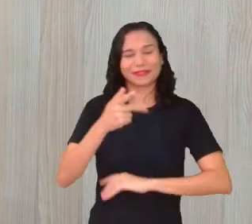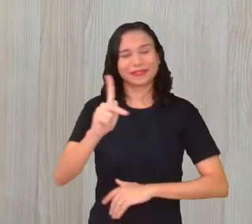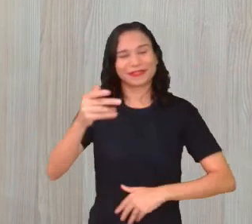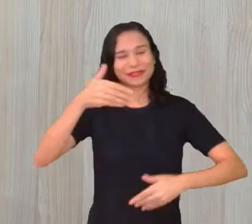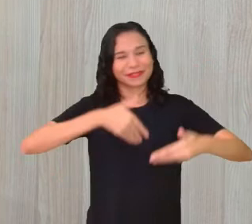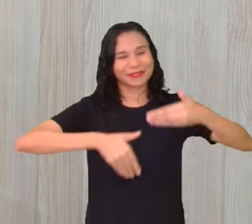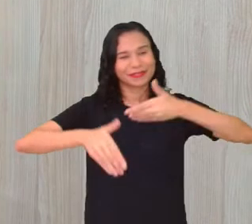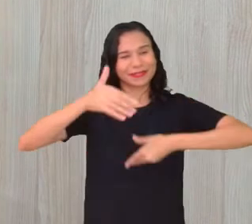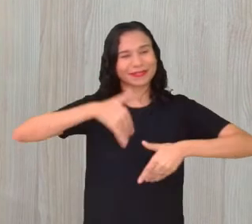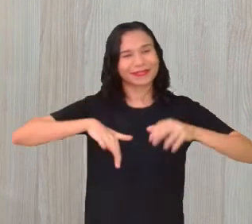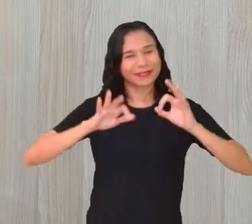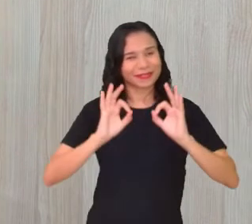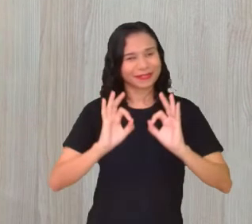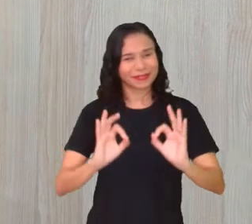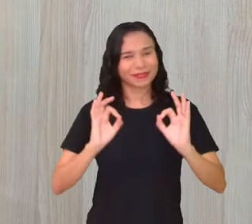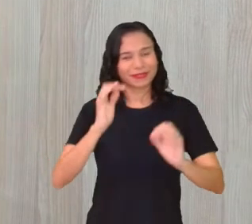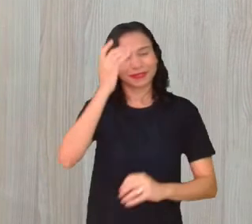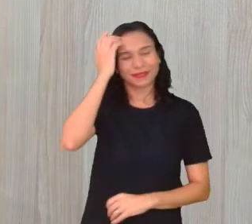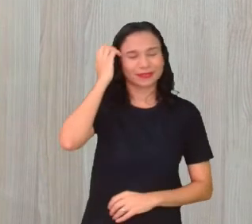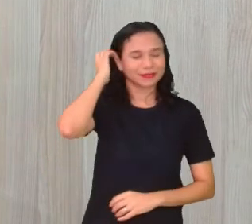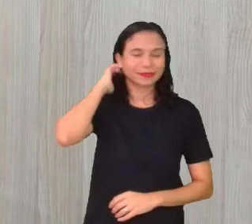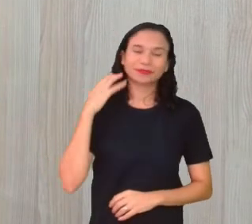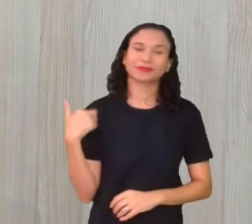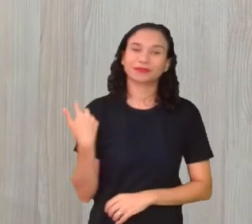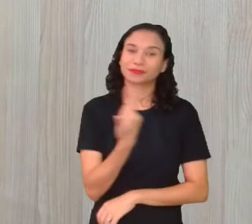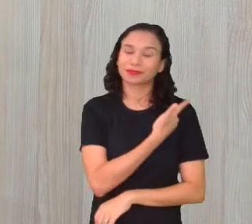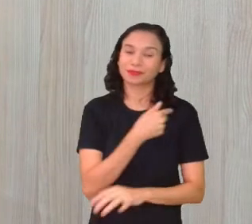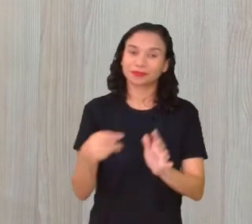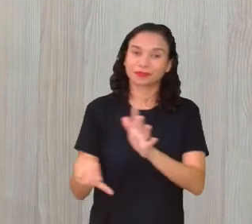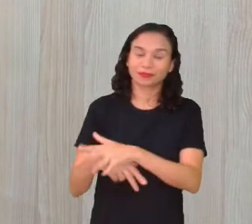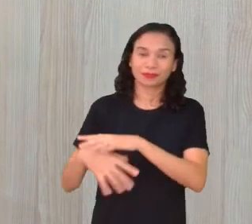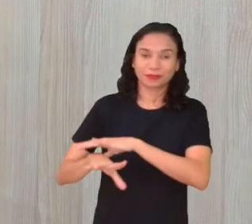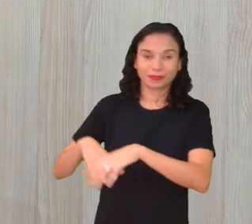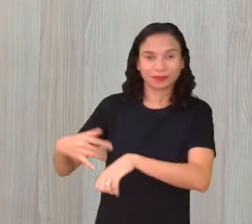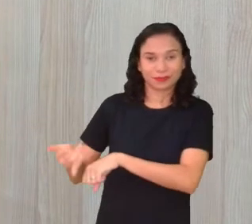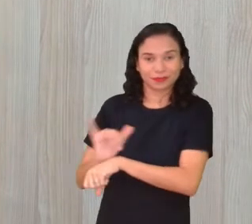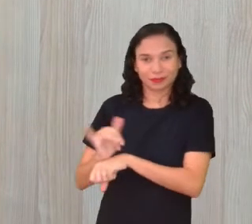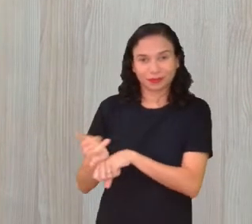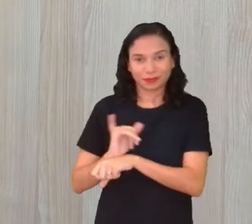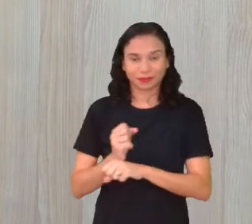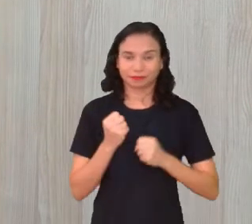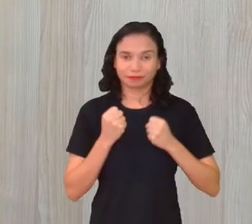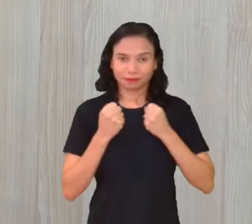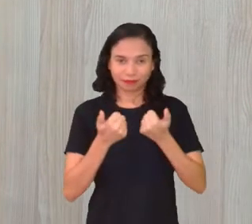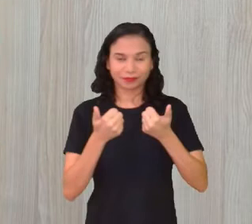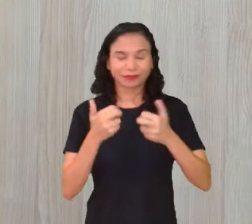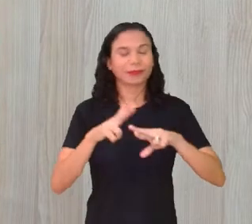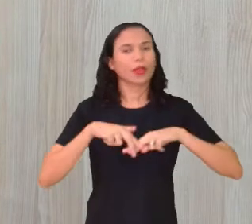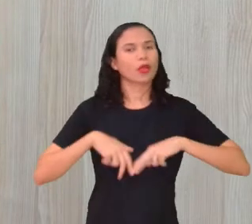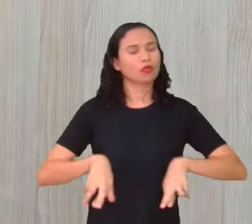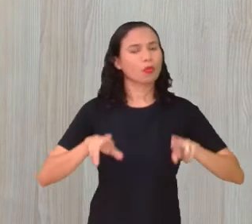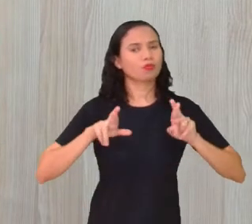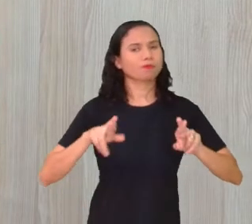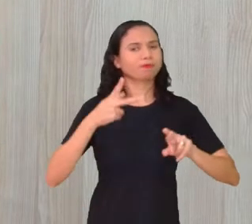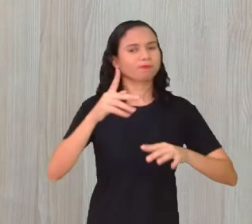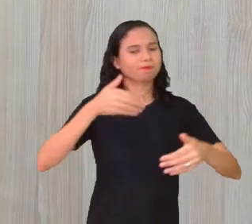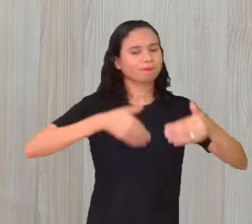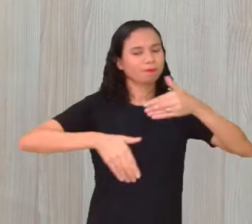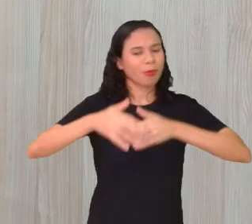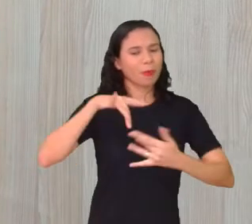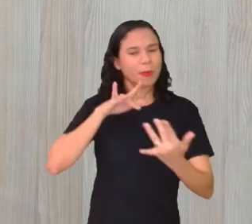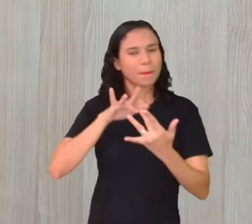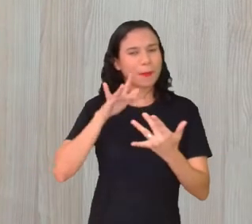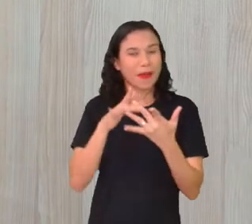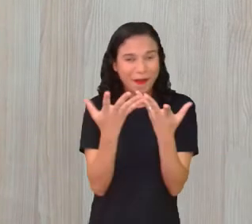participação de vocês, né? Com a participação de vocês aí no canal do YouTube do Educa Recife. Tá bom? Estou aguardando aqui a interação de